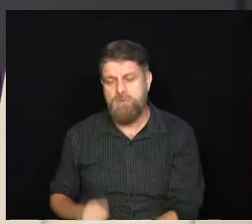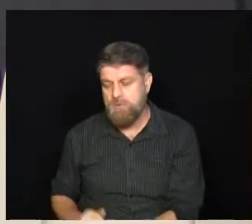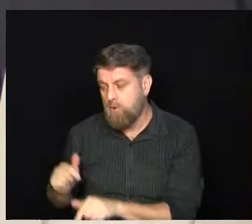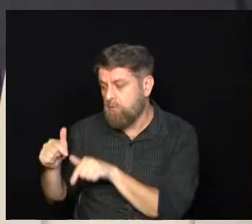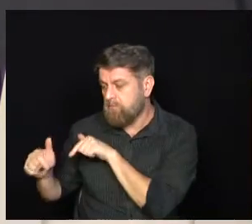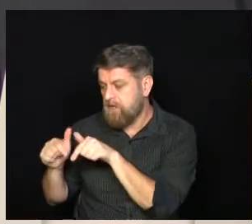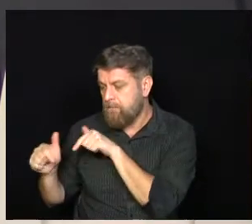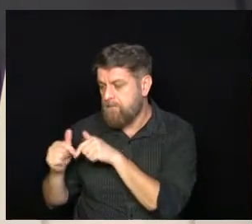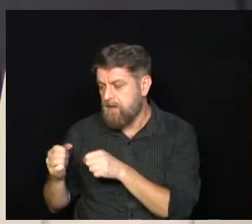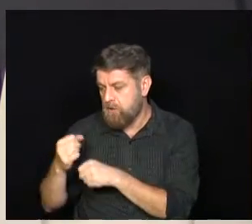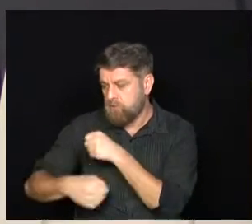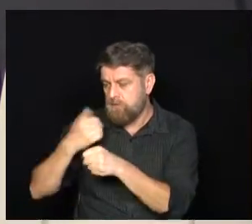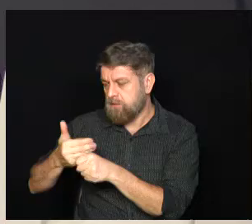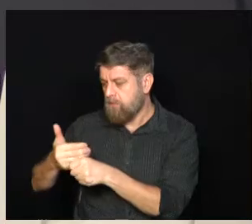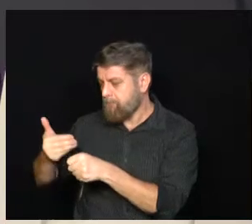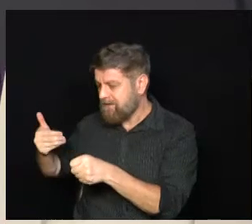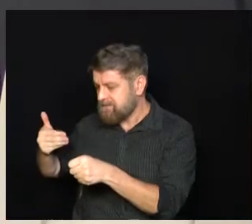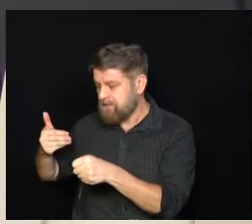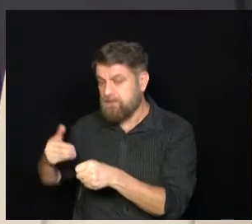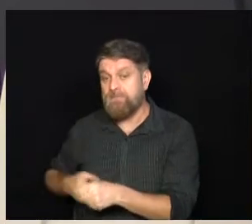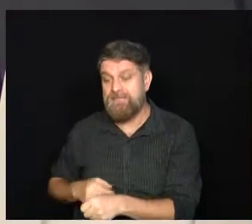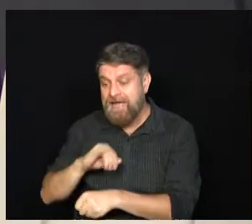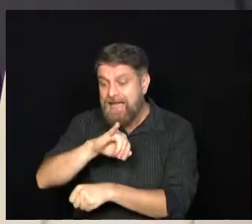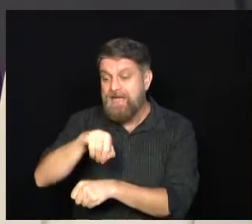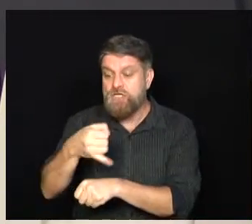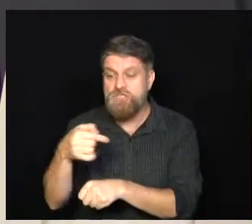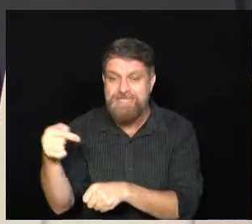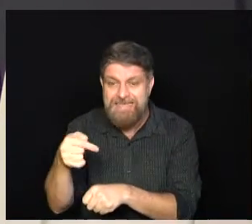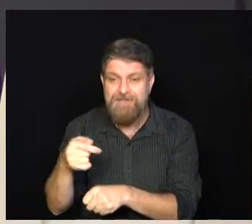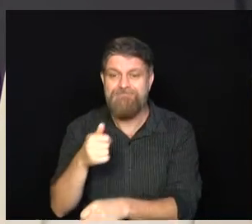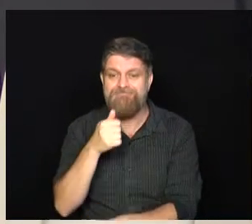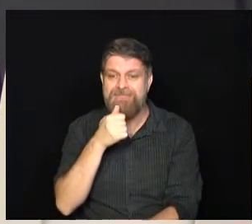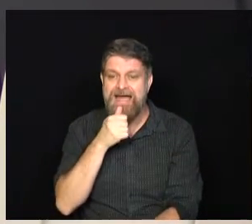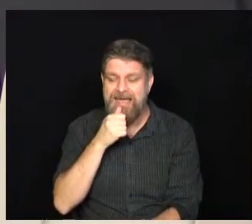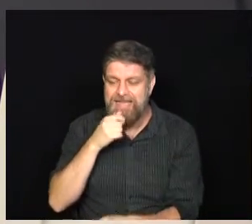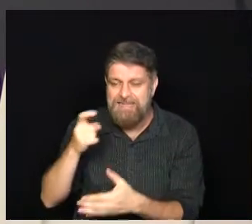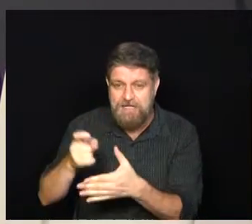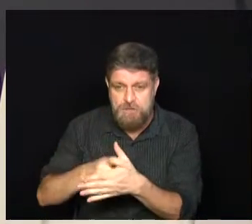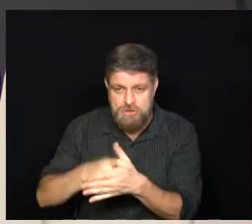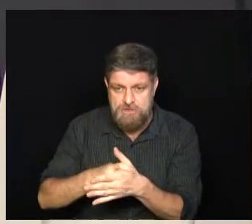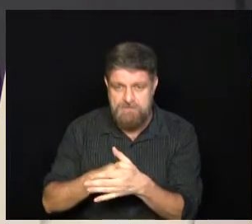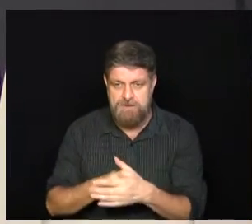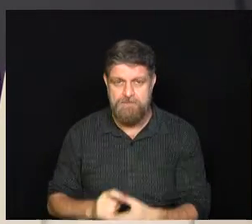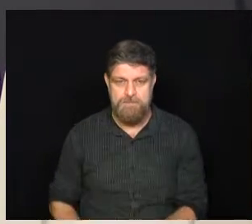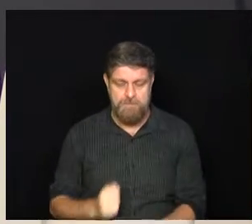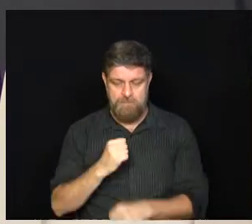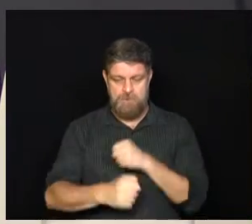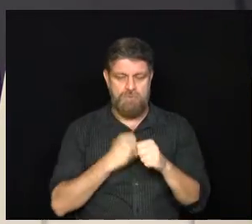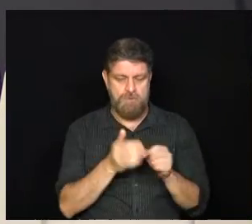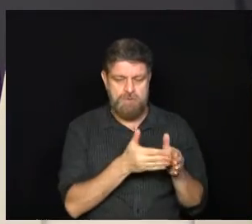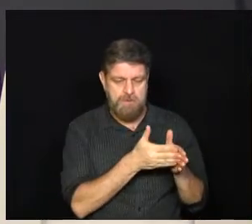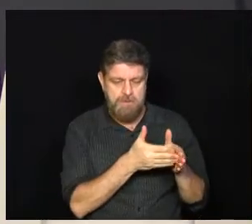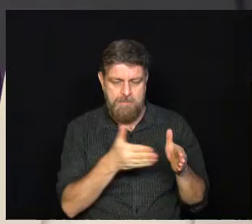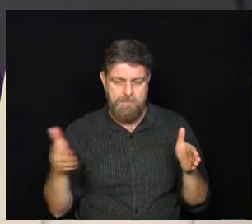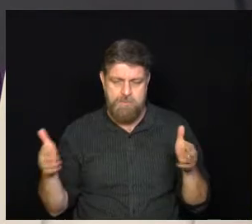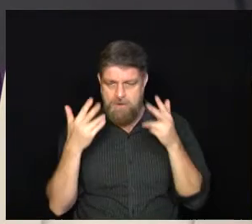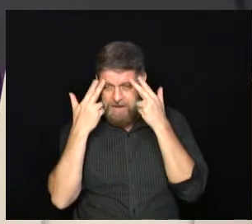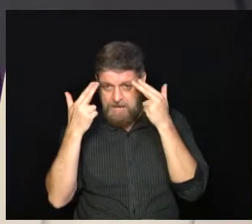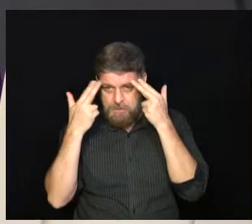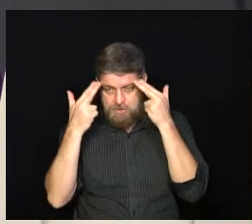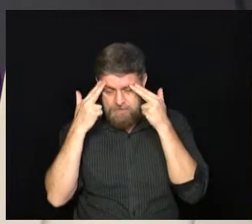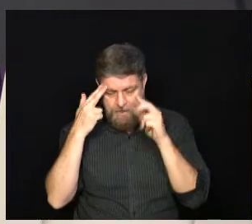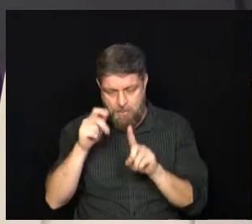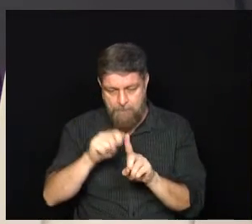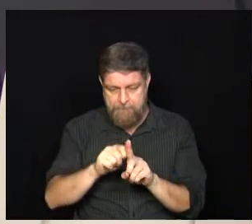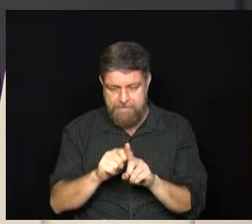serviço. Então, quando vira o ano, ele se torna restos a pagar. Durante o ano é uma despesa a pagar normal, que vence no mês